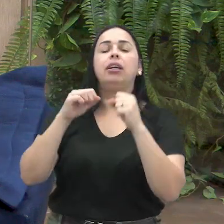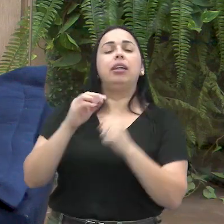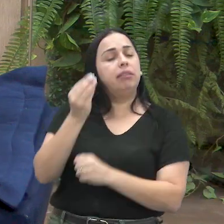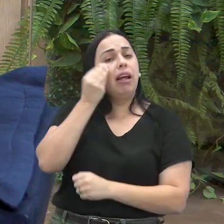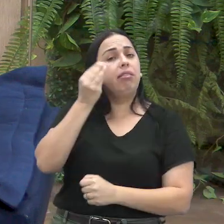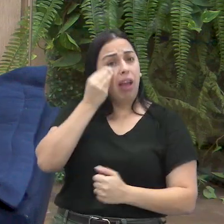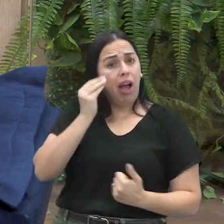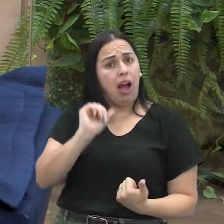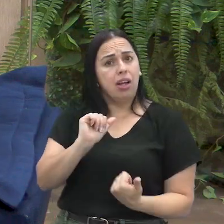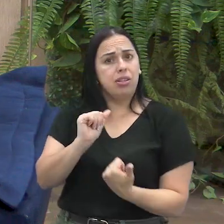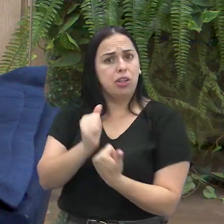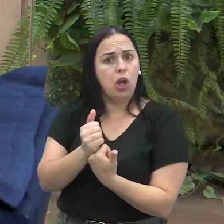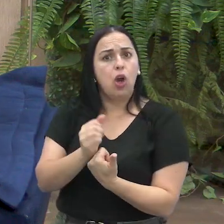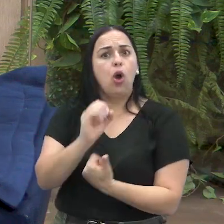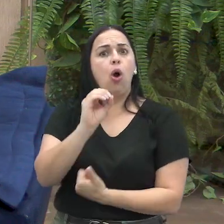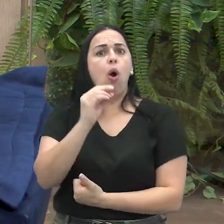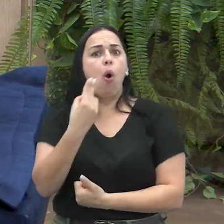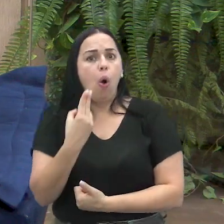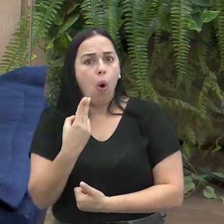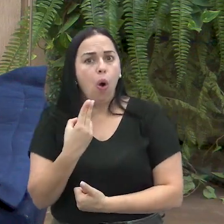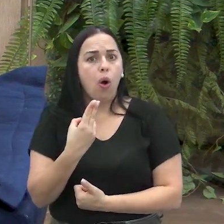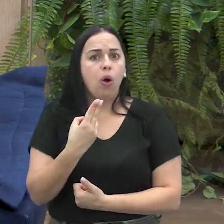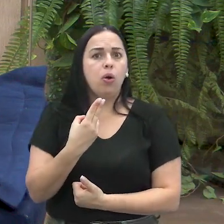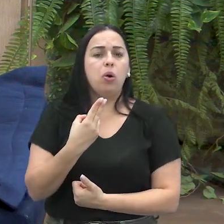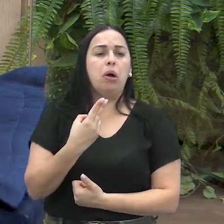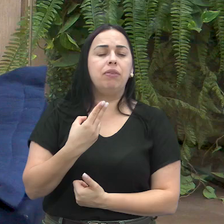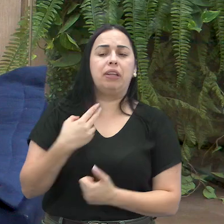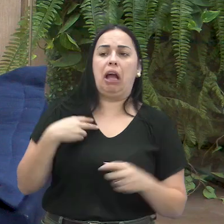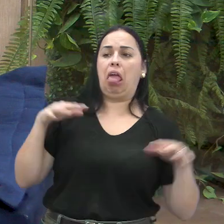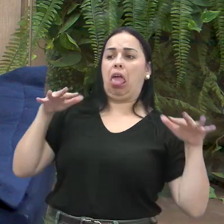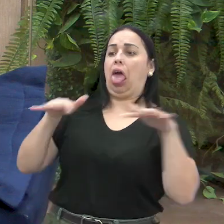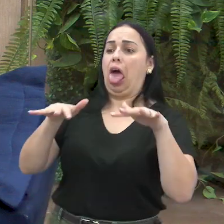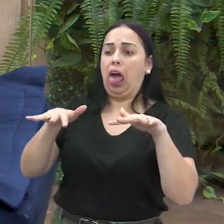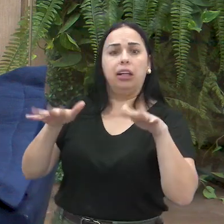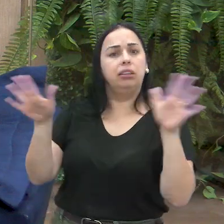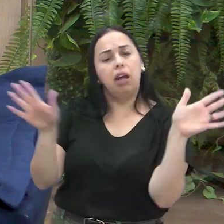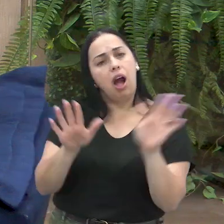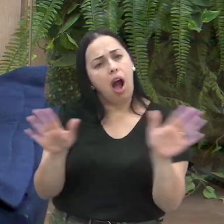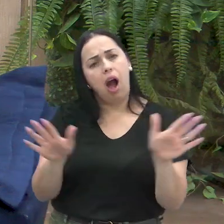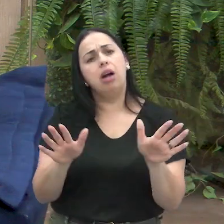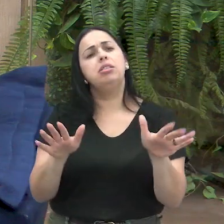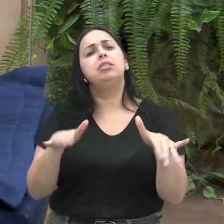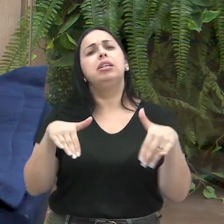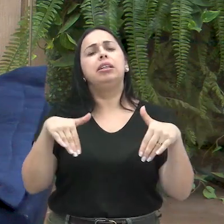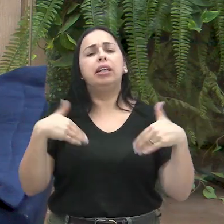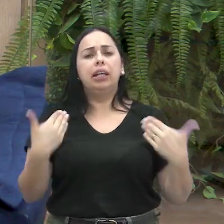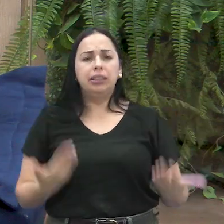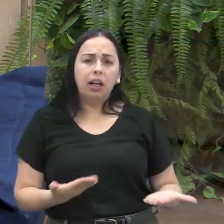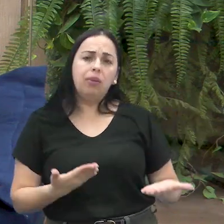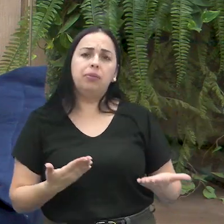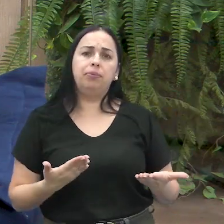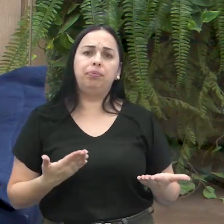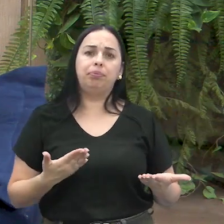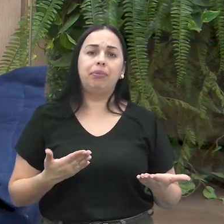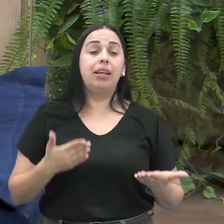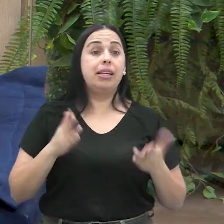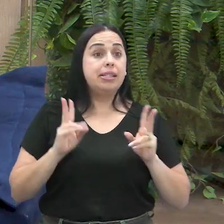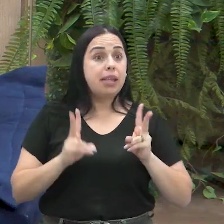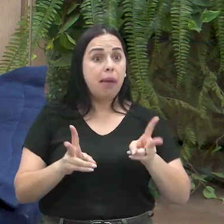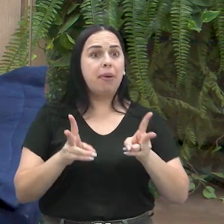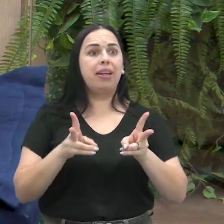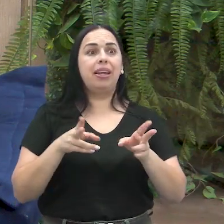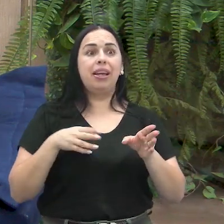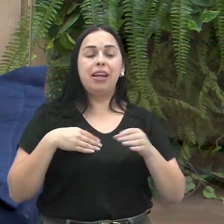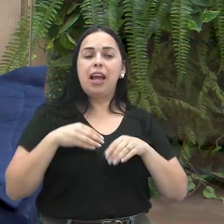tentar ajudar, ou pelo menos tentar fazer um clima de não indagar, né? O que está acontecendo? Então, quanto mais